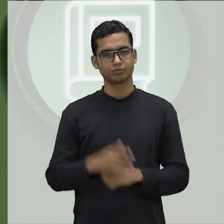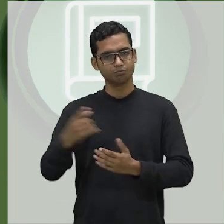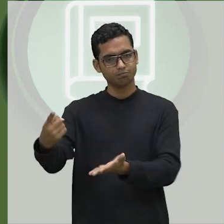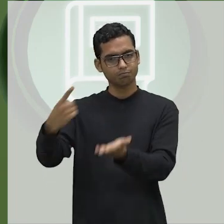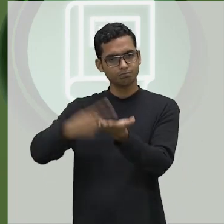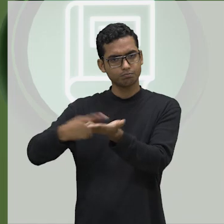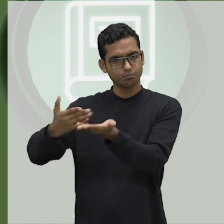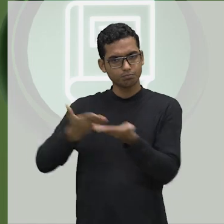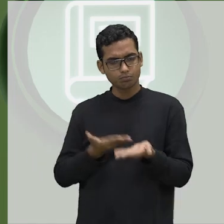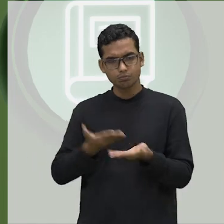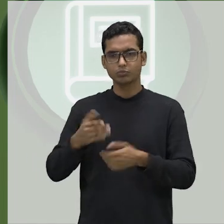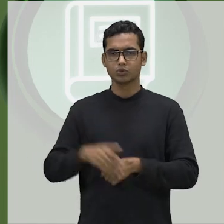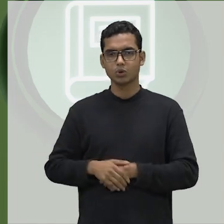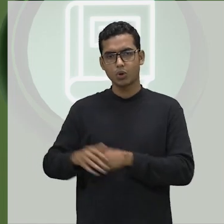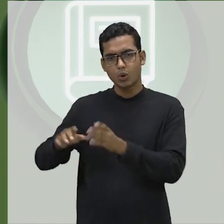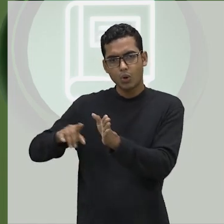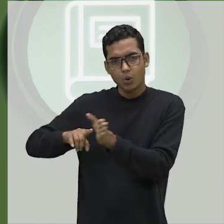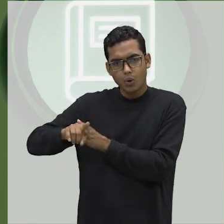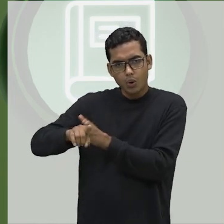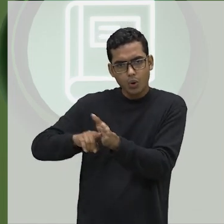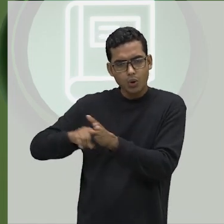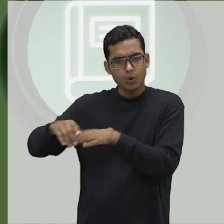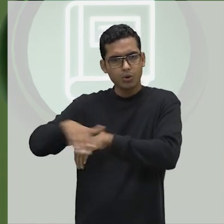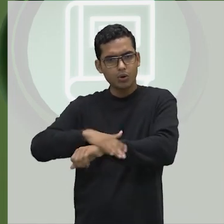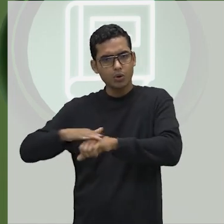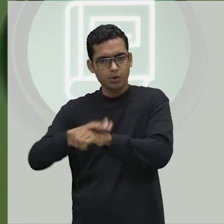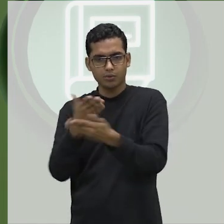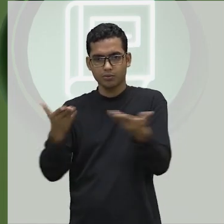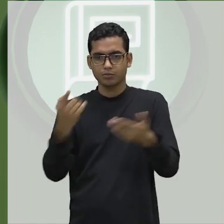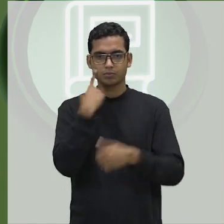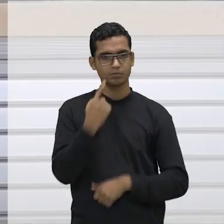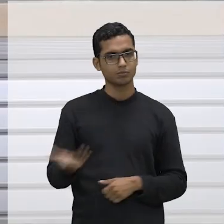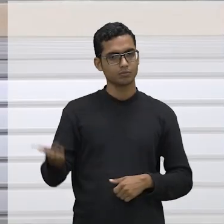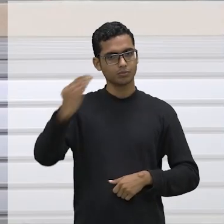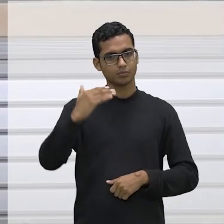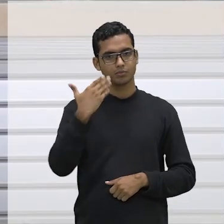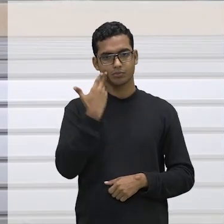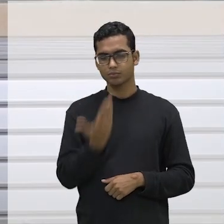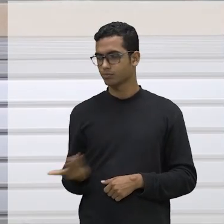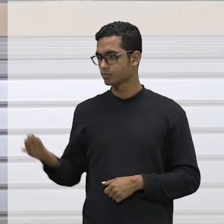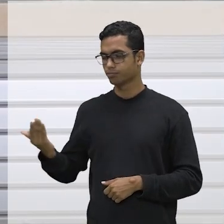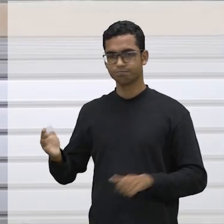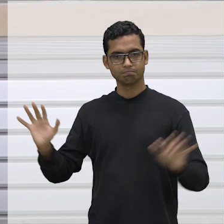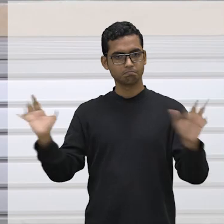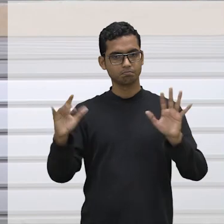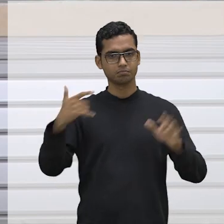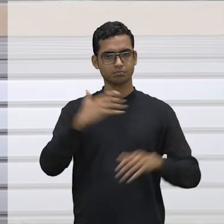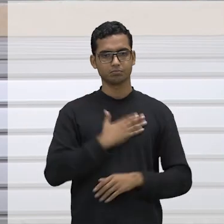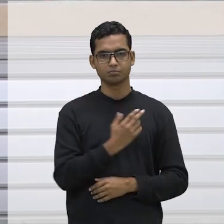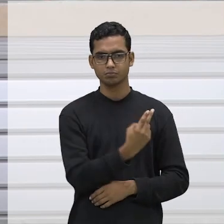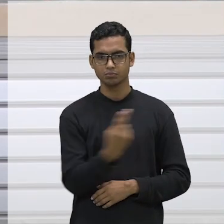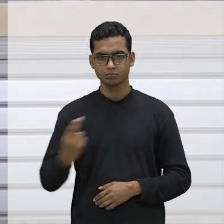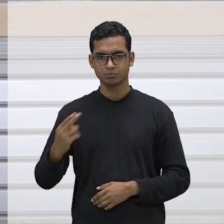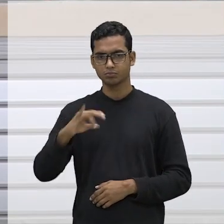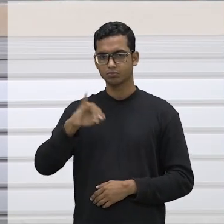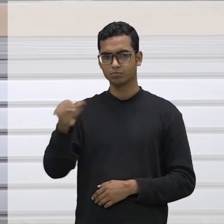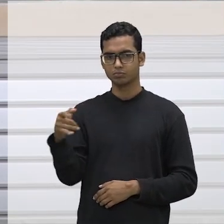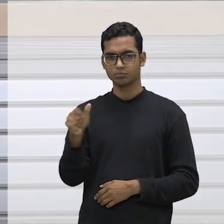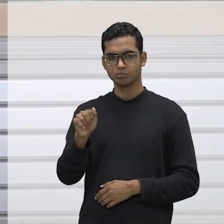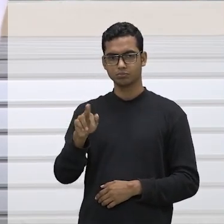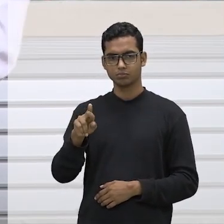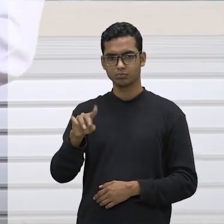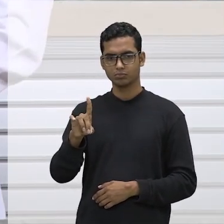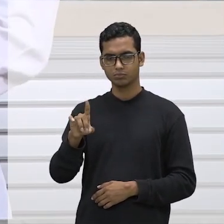um pesquisador nessa área para conversar com vocês. Olha só. Olá, eu sou Jarson Braz, sou